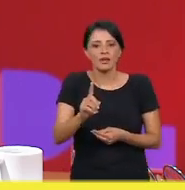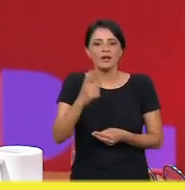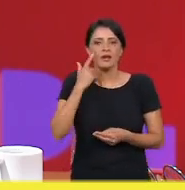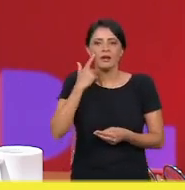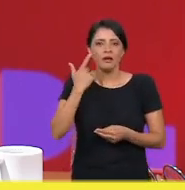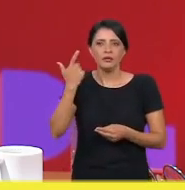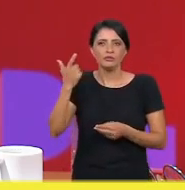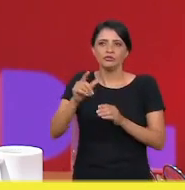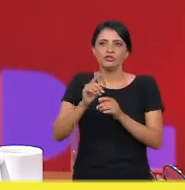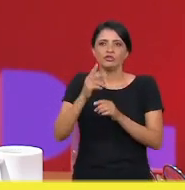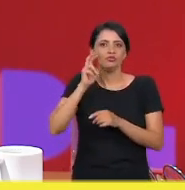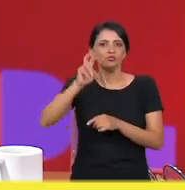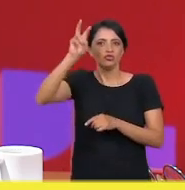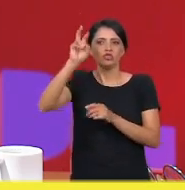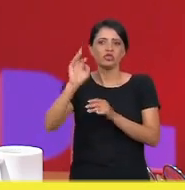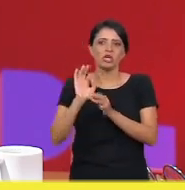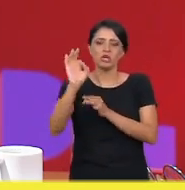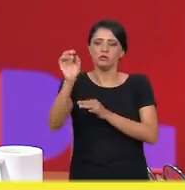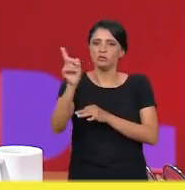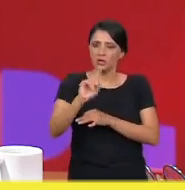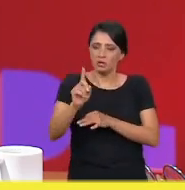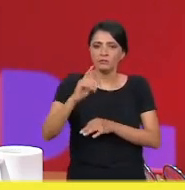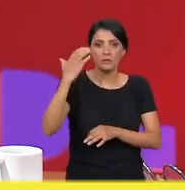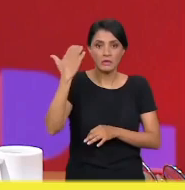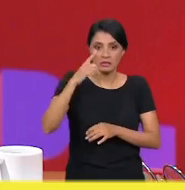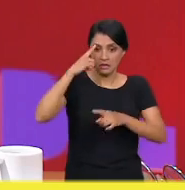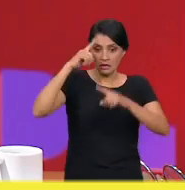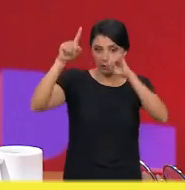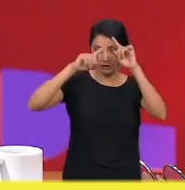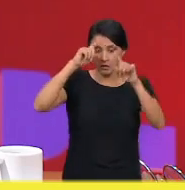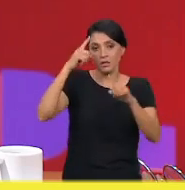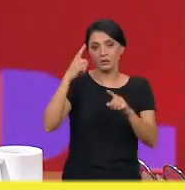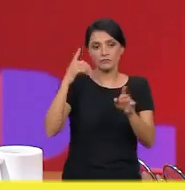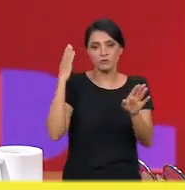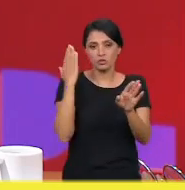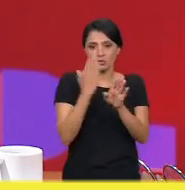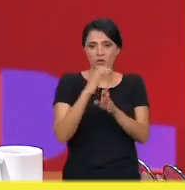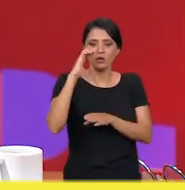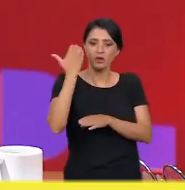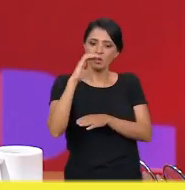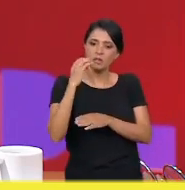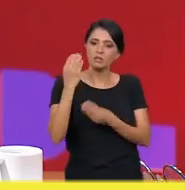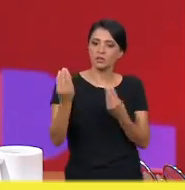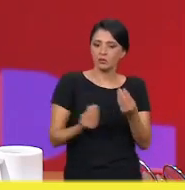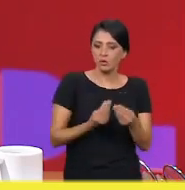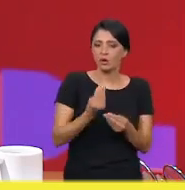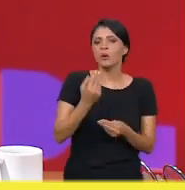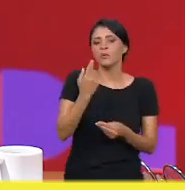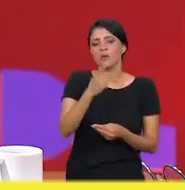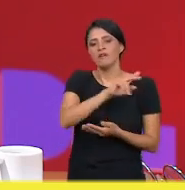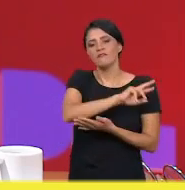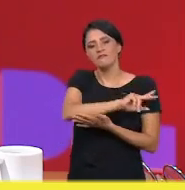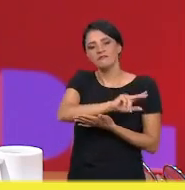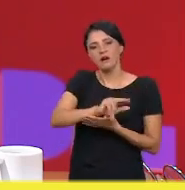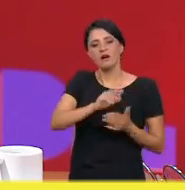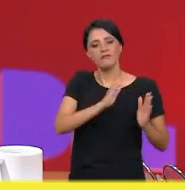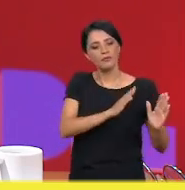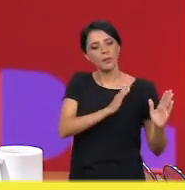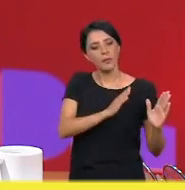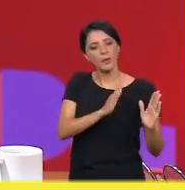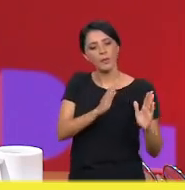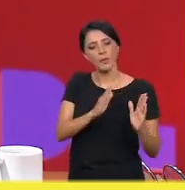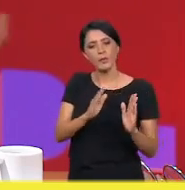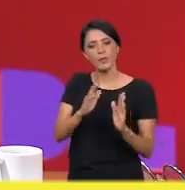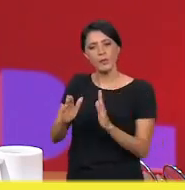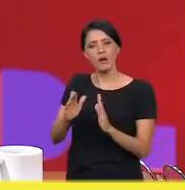gênio distante, né? A ciência, as ideias, as descobertas científicas, elas passam por muitas fases, as